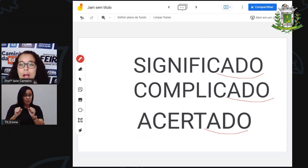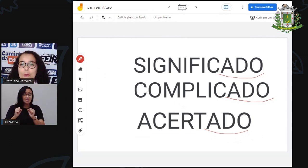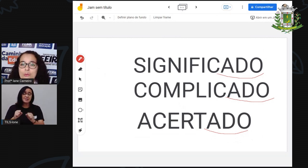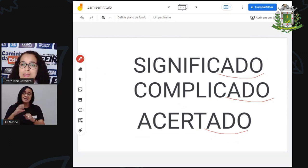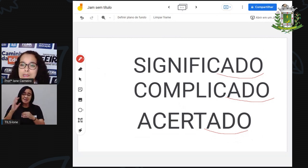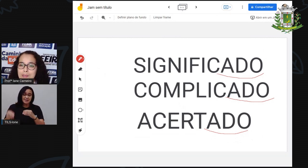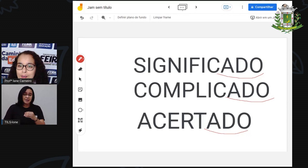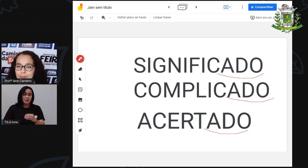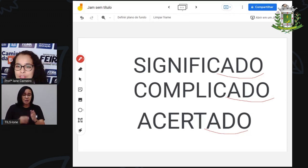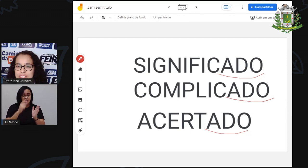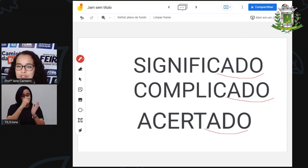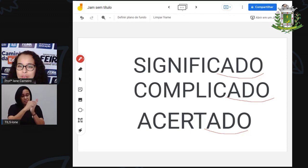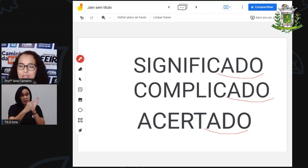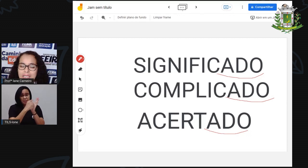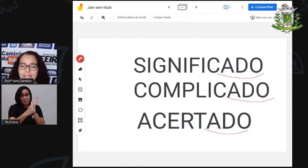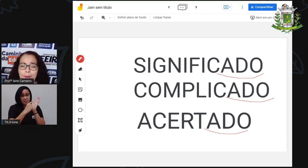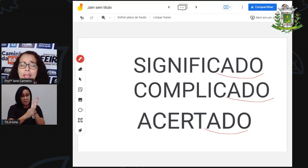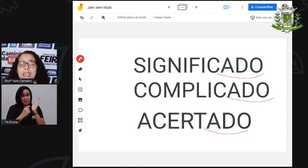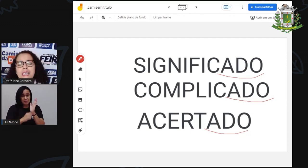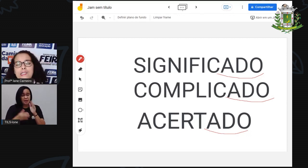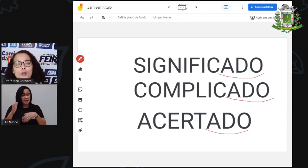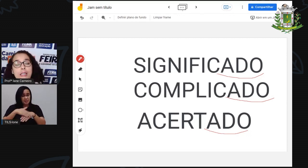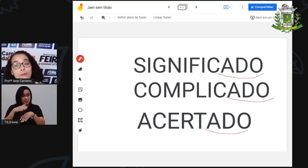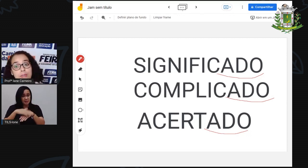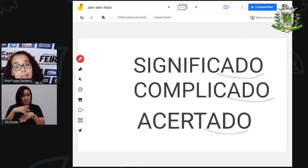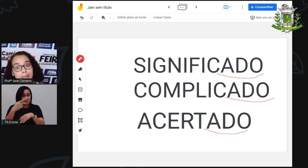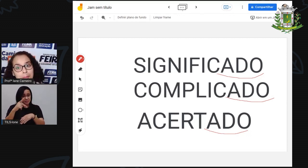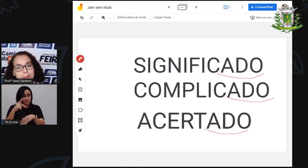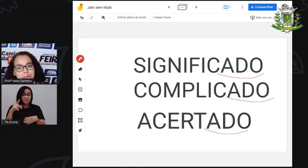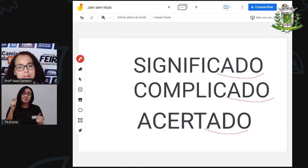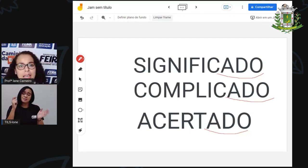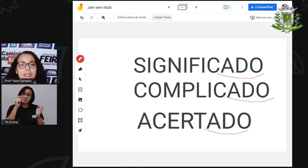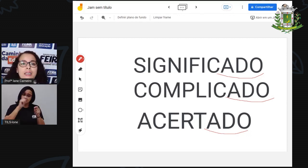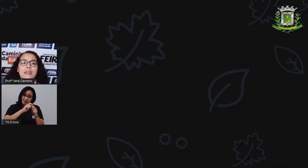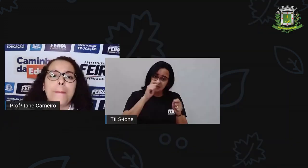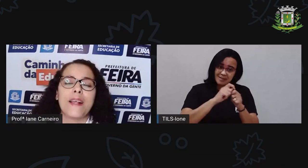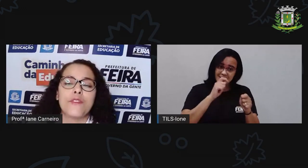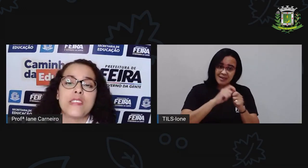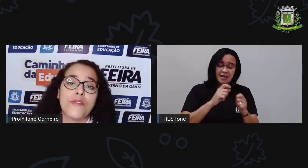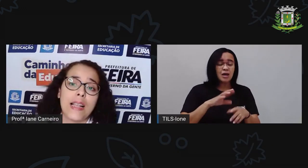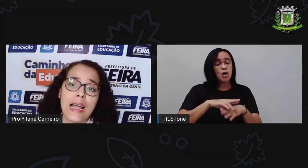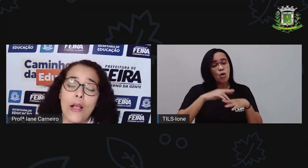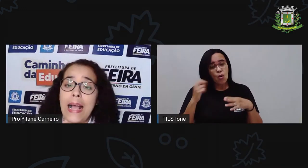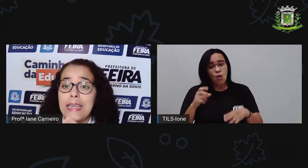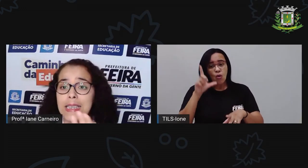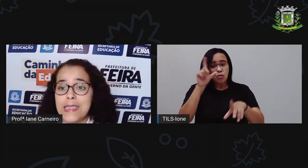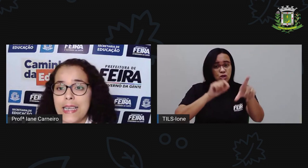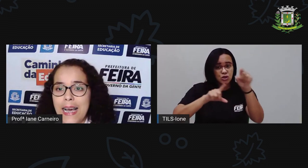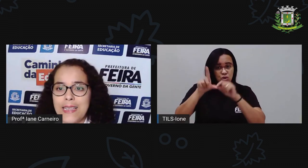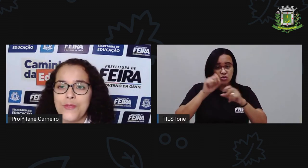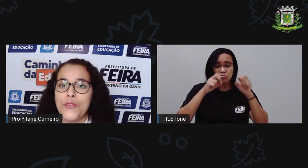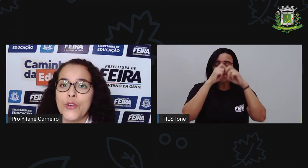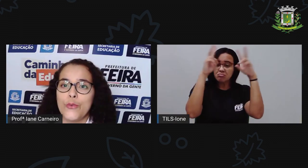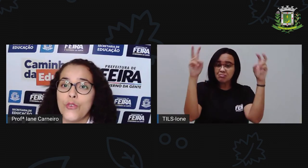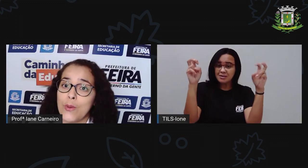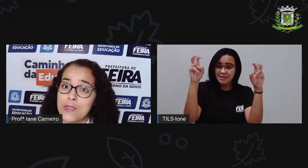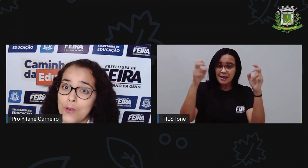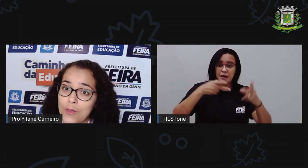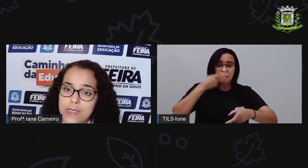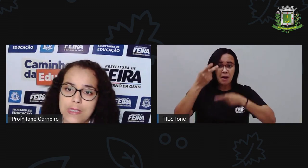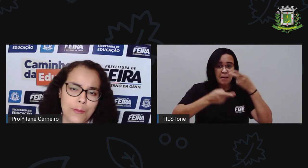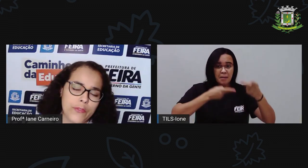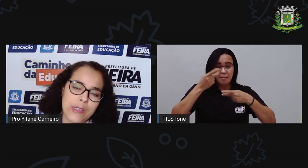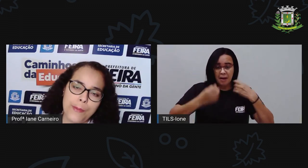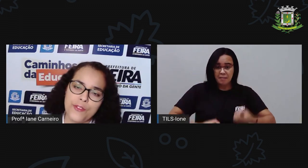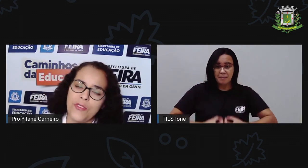alguns estrofes, né, de um cordel, escolher um tema, né, pra você falar. Aqui, nesse caso, foram as